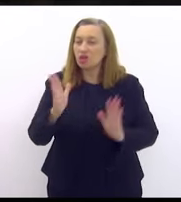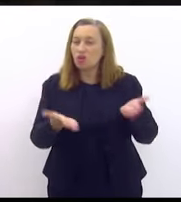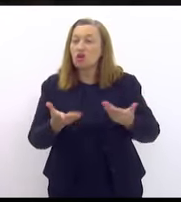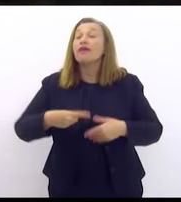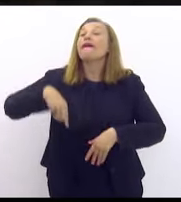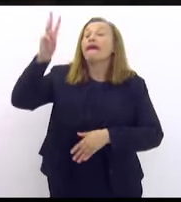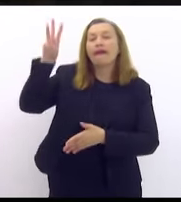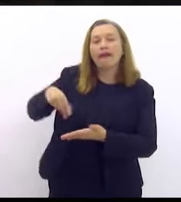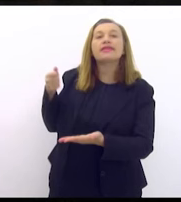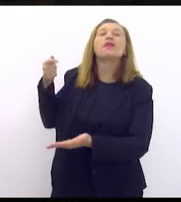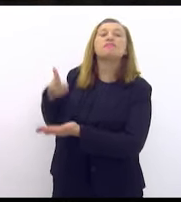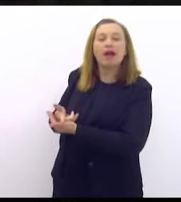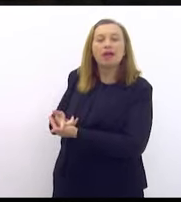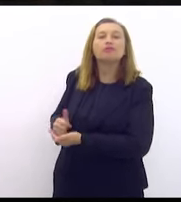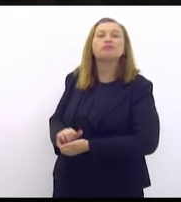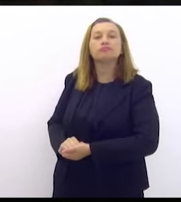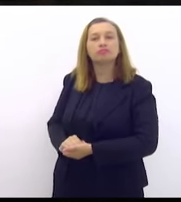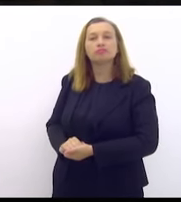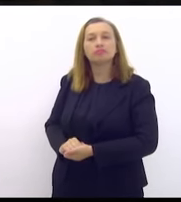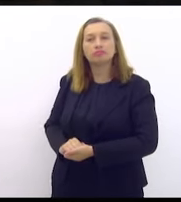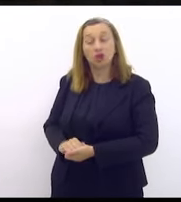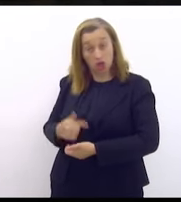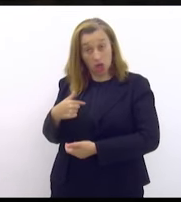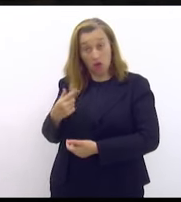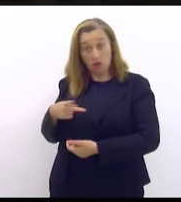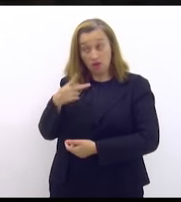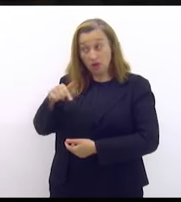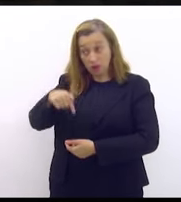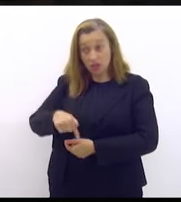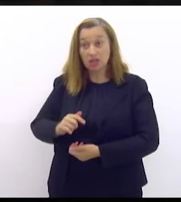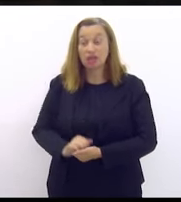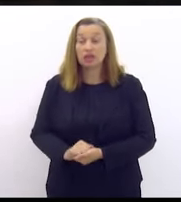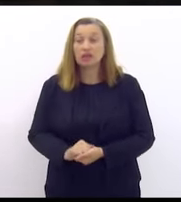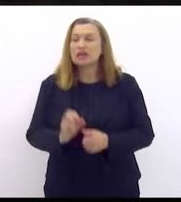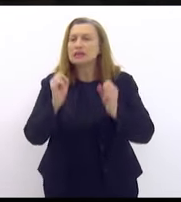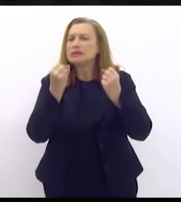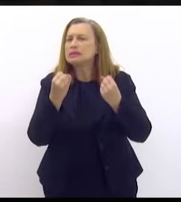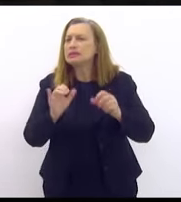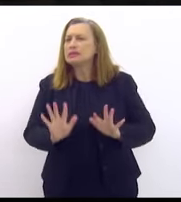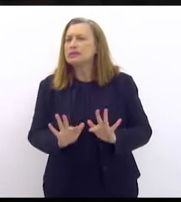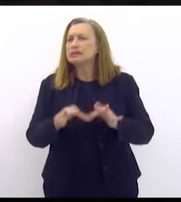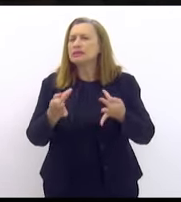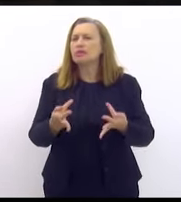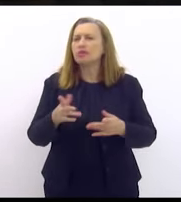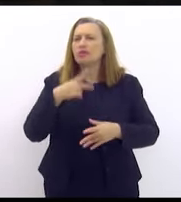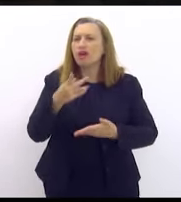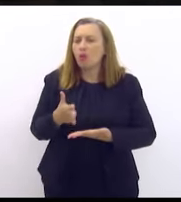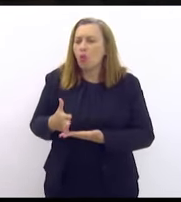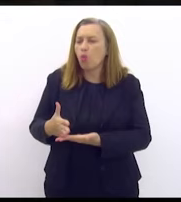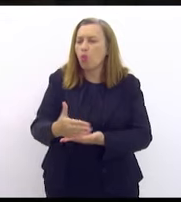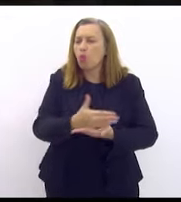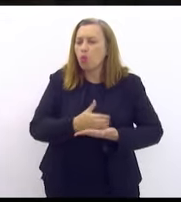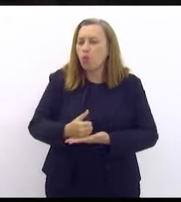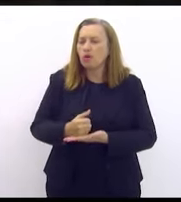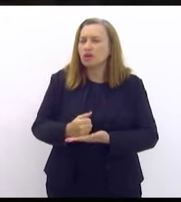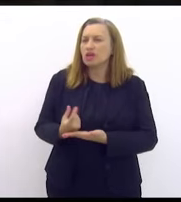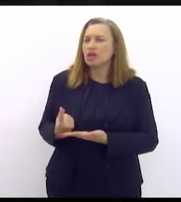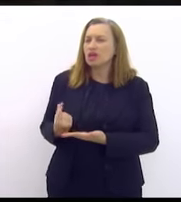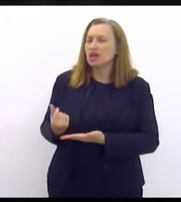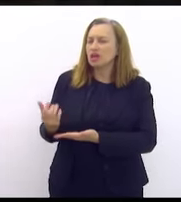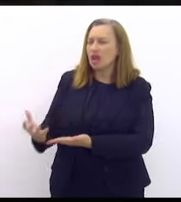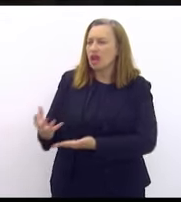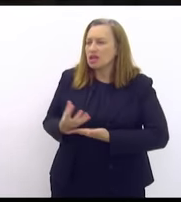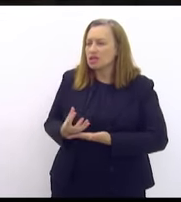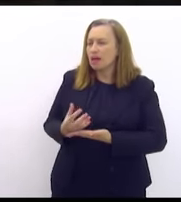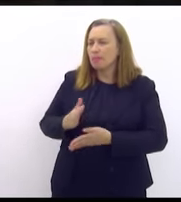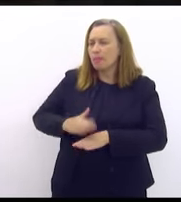está pagando essa conta? Se eu trago aqui propostas simples que falam sobre arrecadar a partir daqueles que recebem mais e